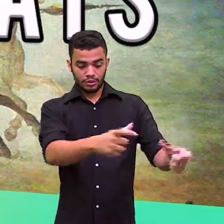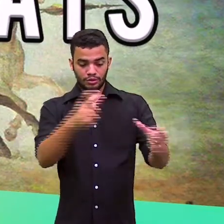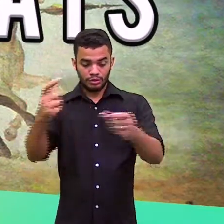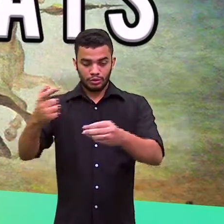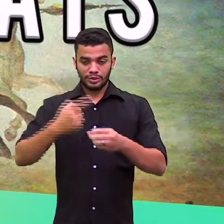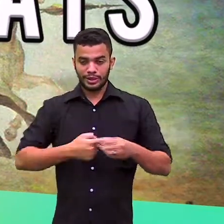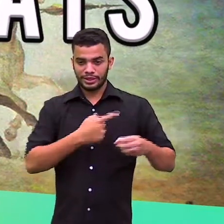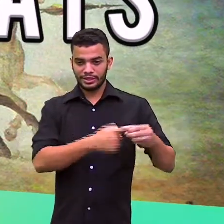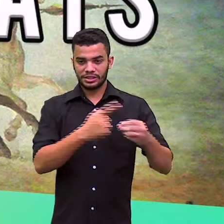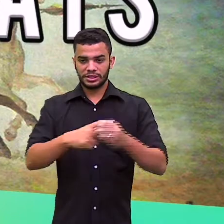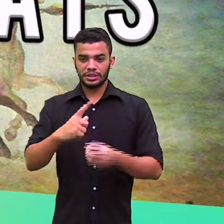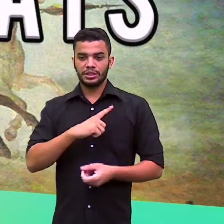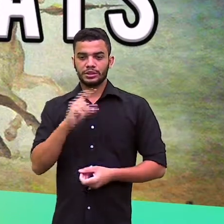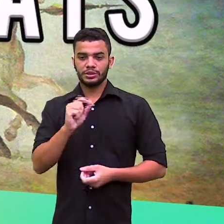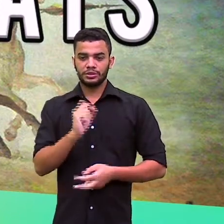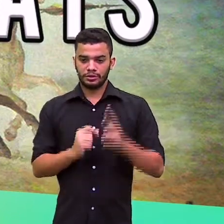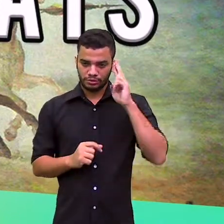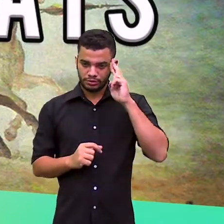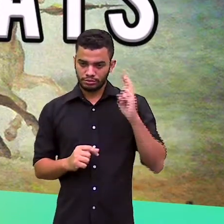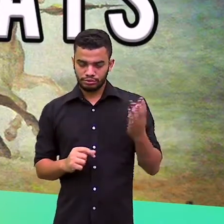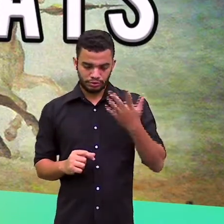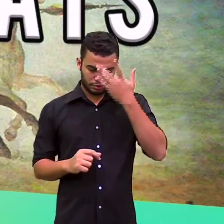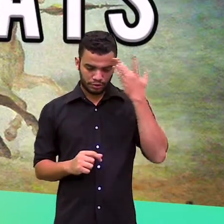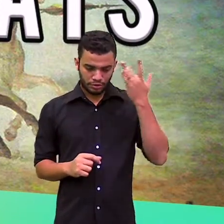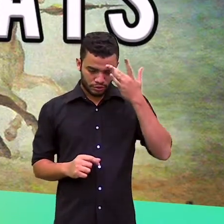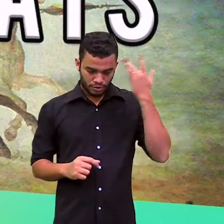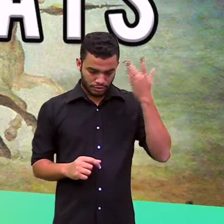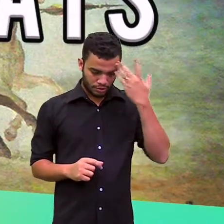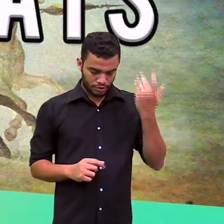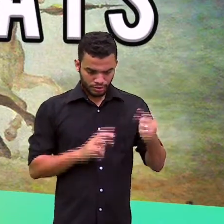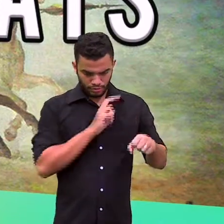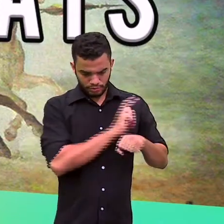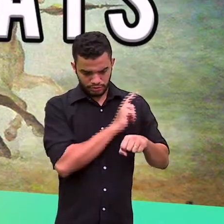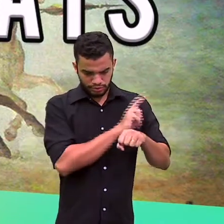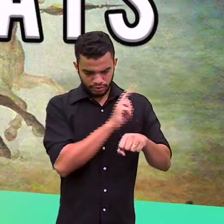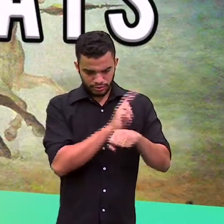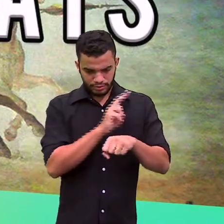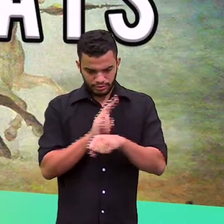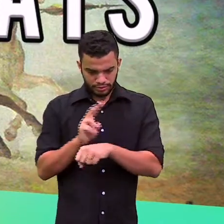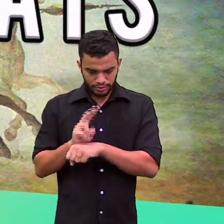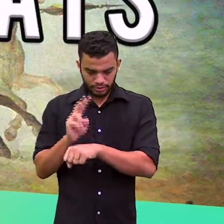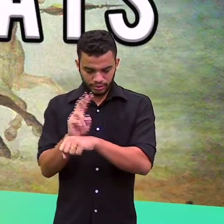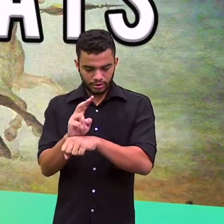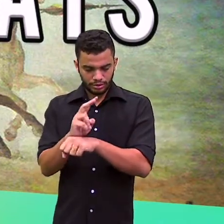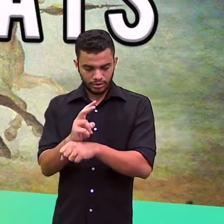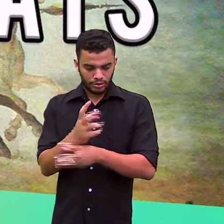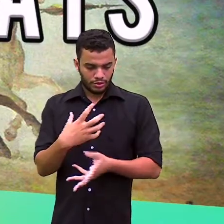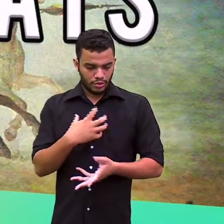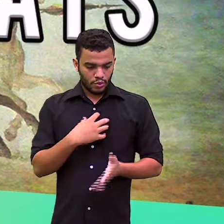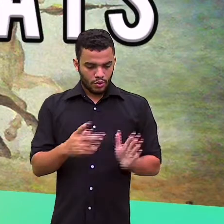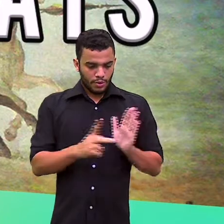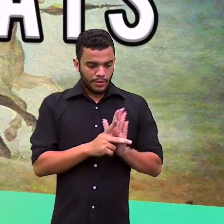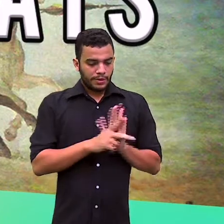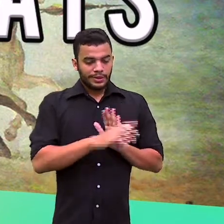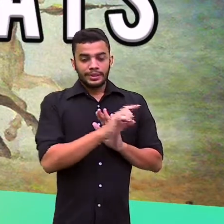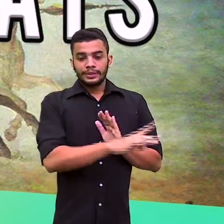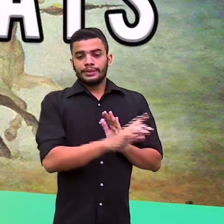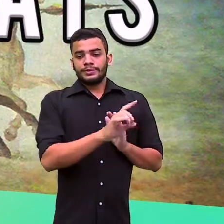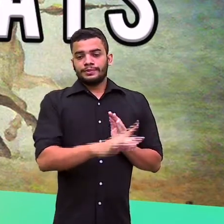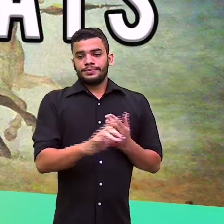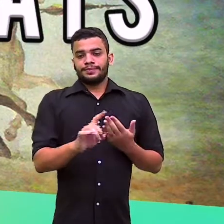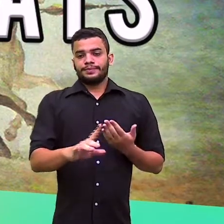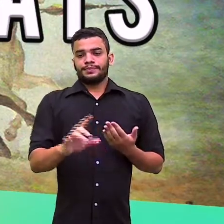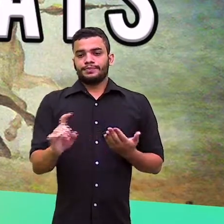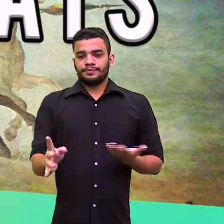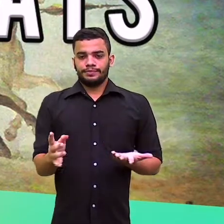cada cidade da colônia tinha seu próprio regente. Então, tinha sua própria necessidade, tinha sua própria